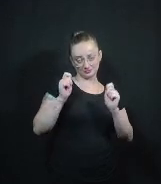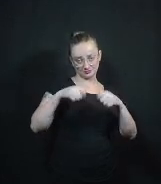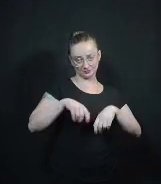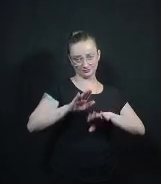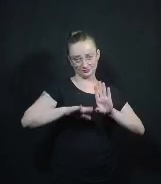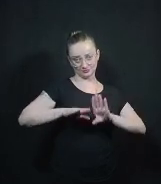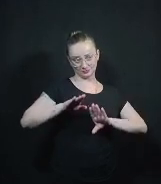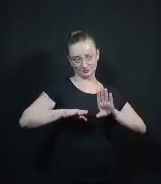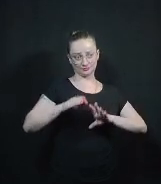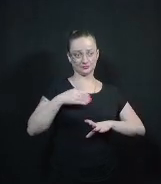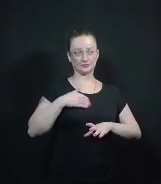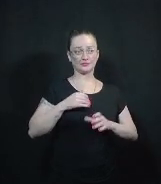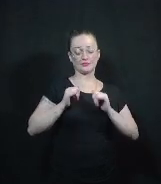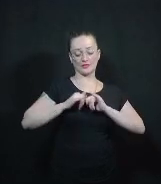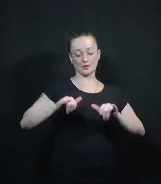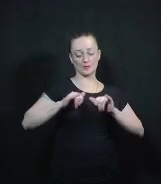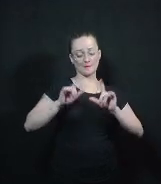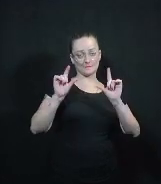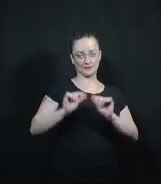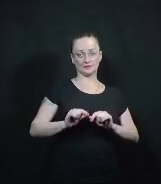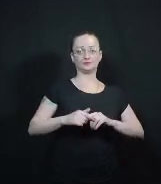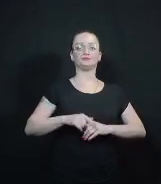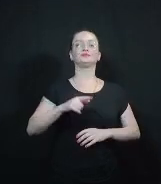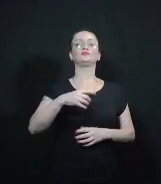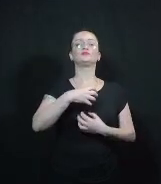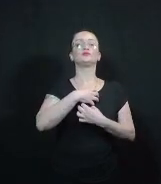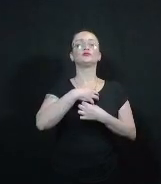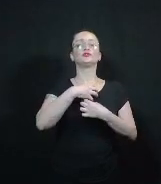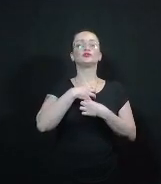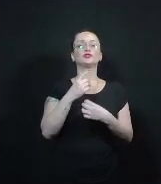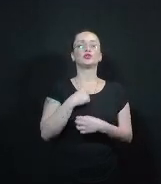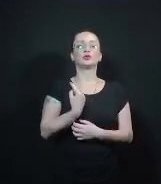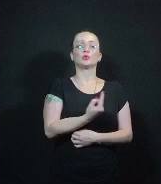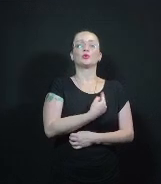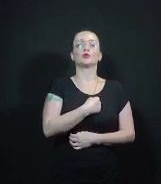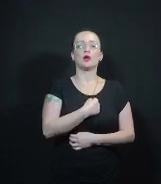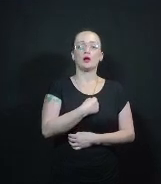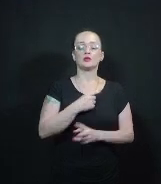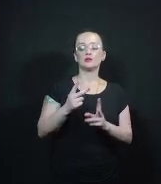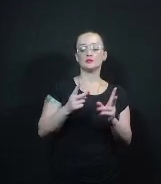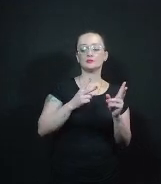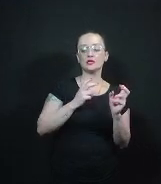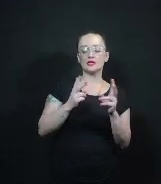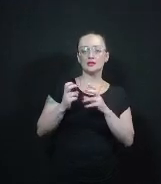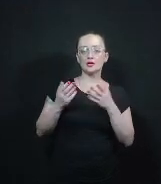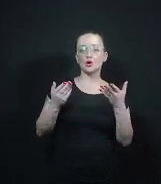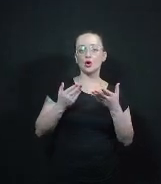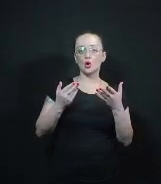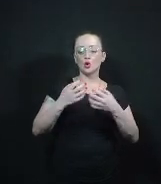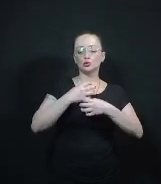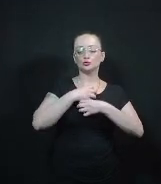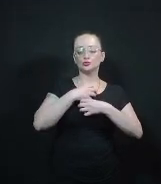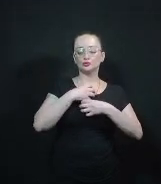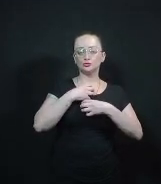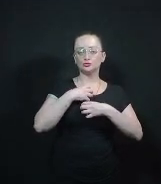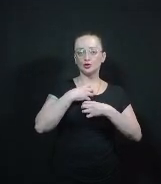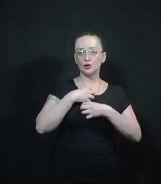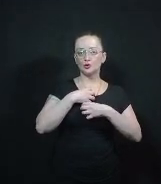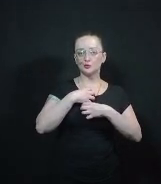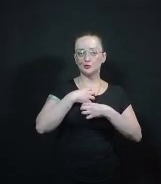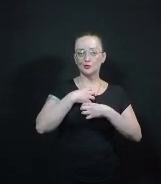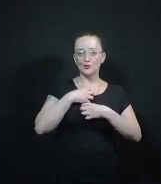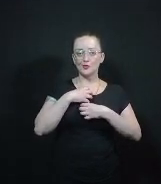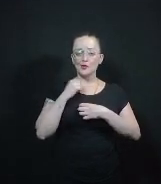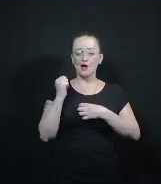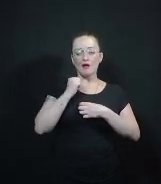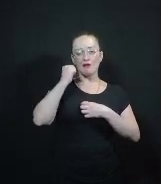talvez uma pequena publicidade, a maneira como nós percebemos hoje, de uma forma muito